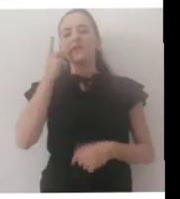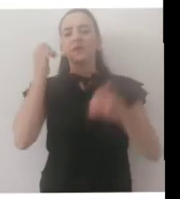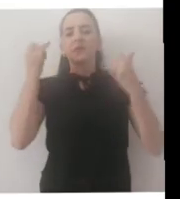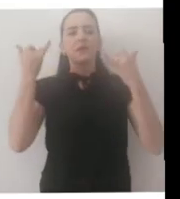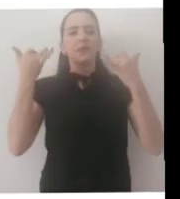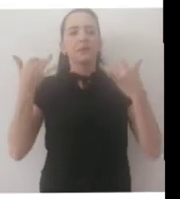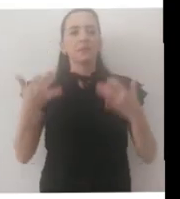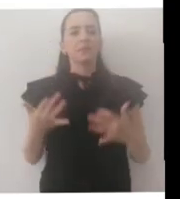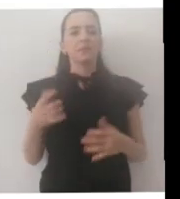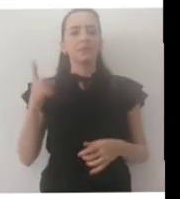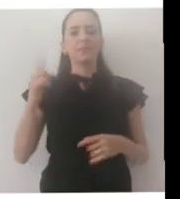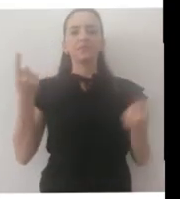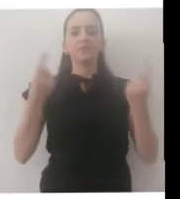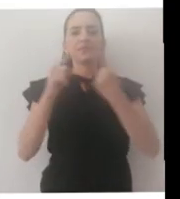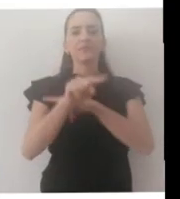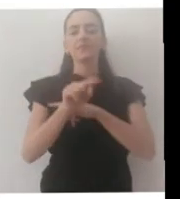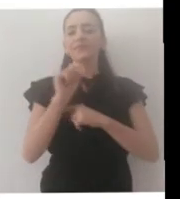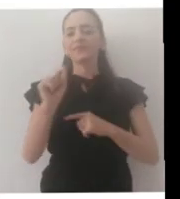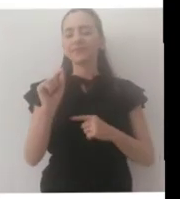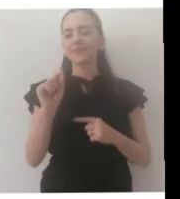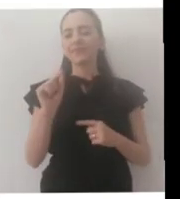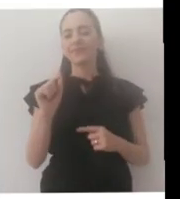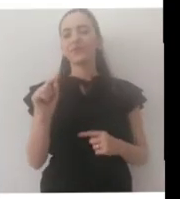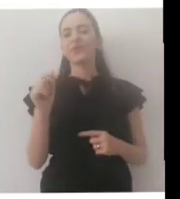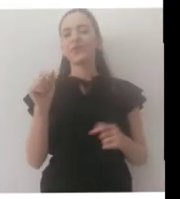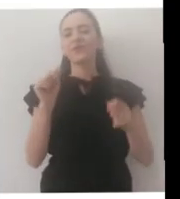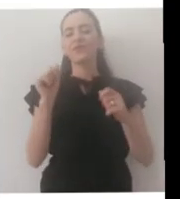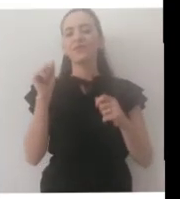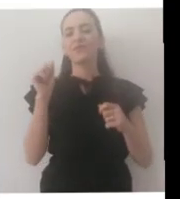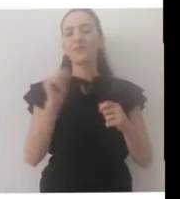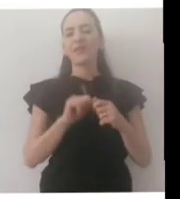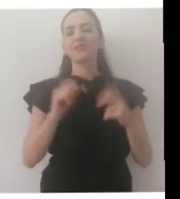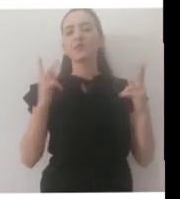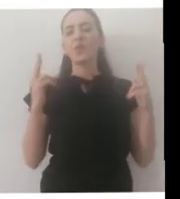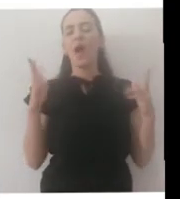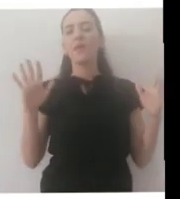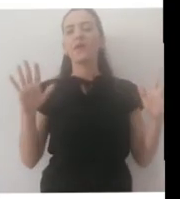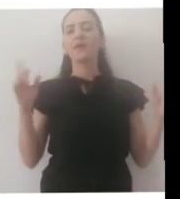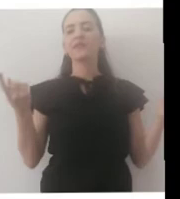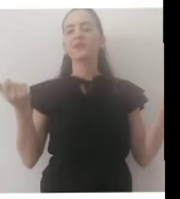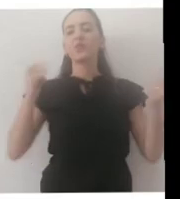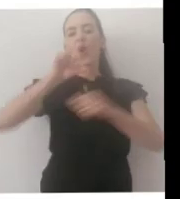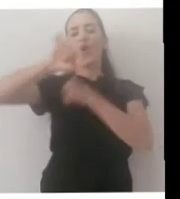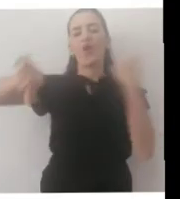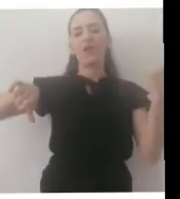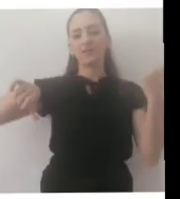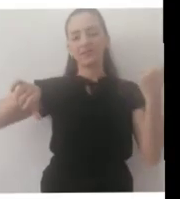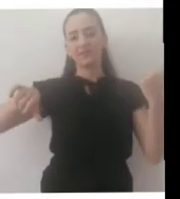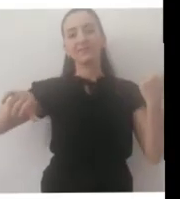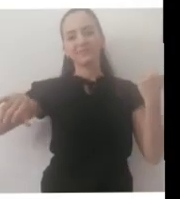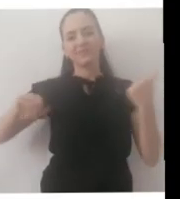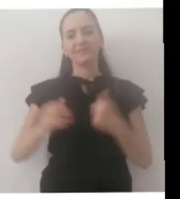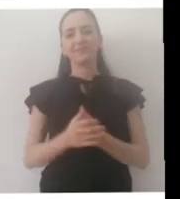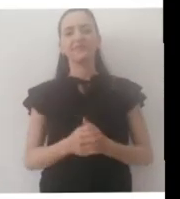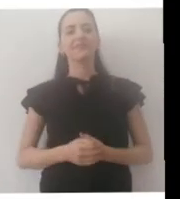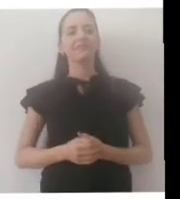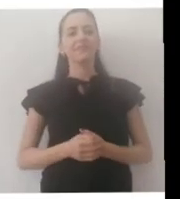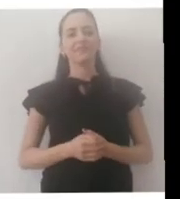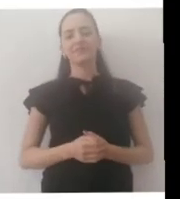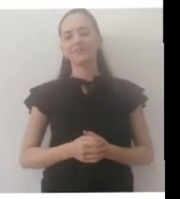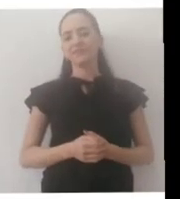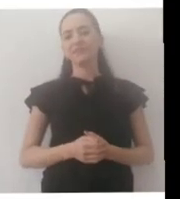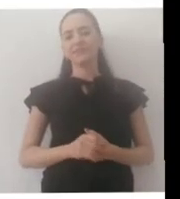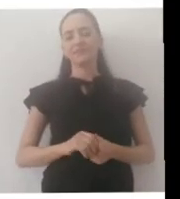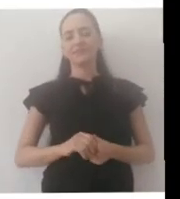lá. Segundo Piaget, chamamos de reversibilidade a capacidade de executar a mesma ação nos dois sentidos de